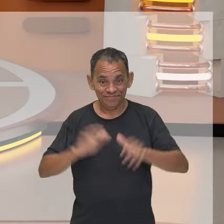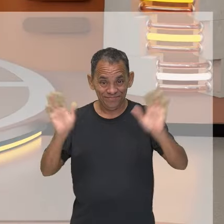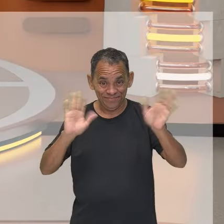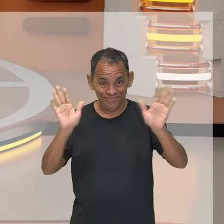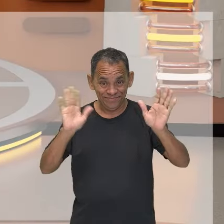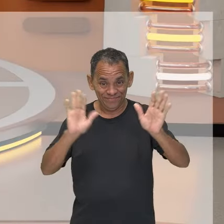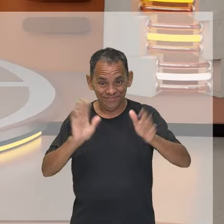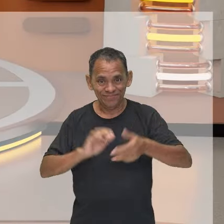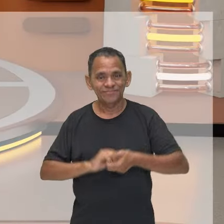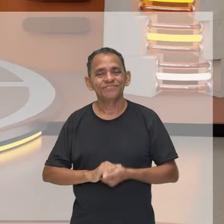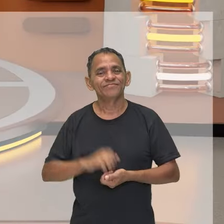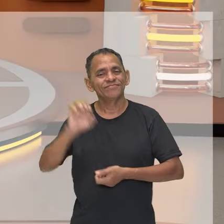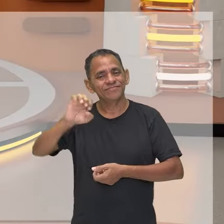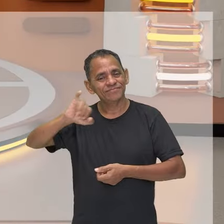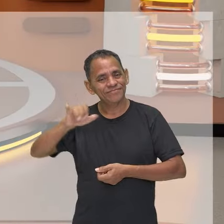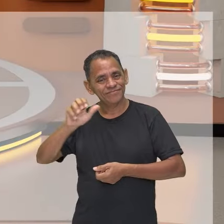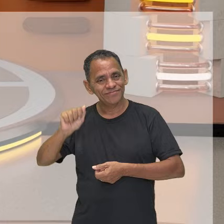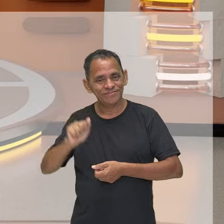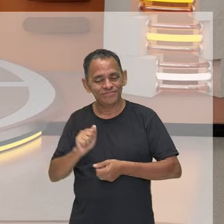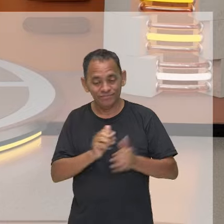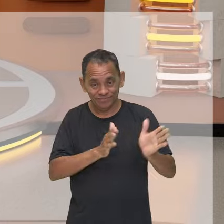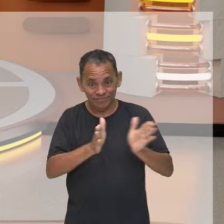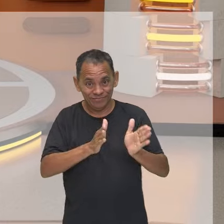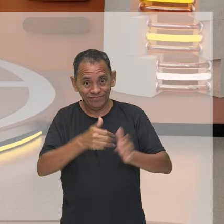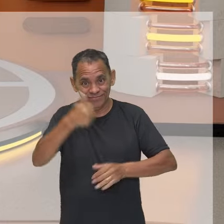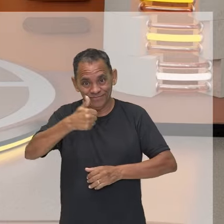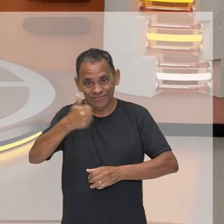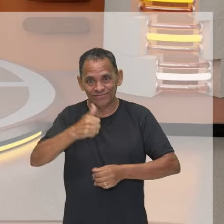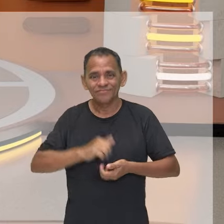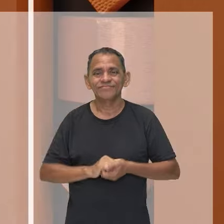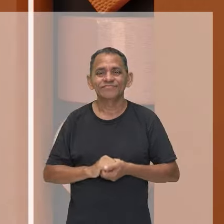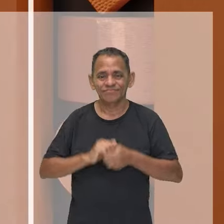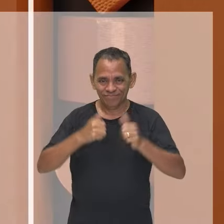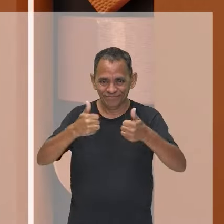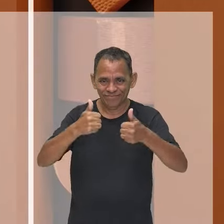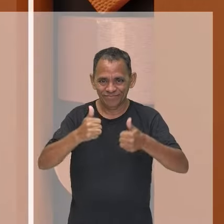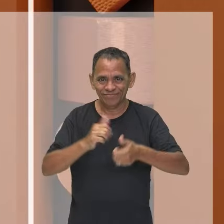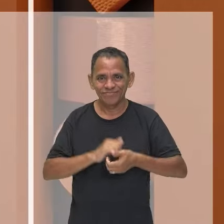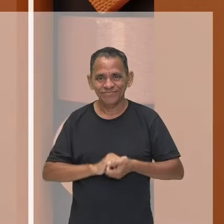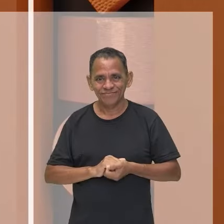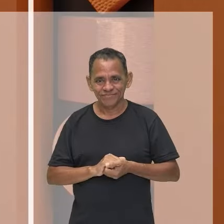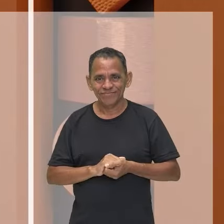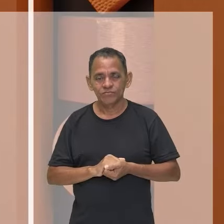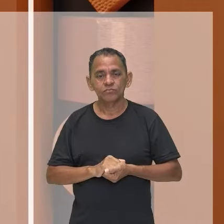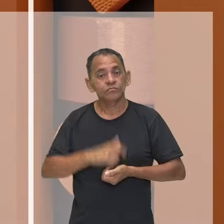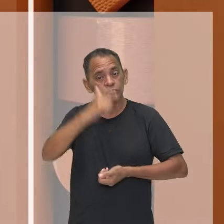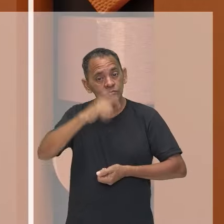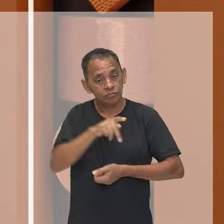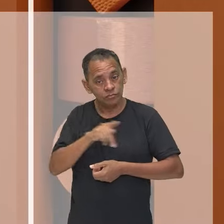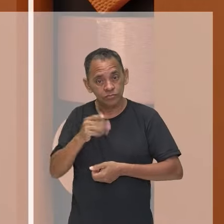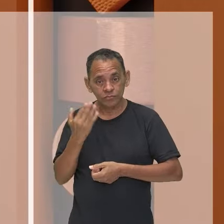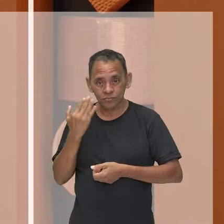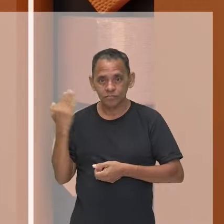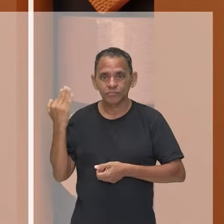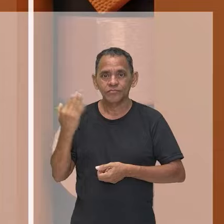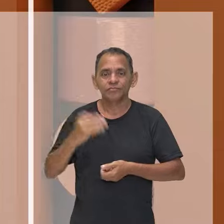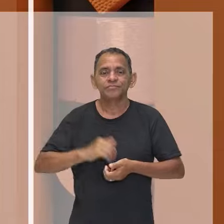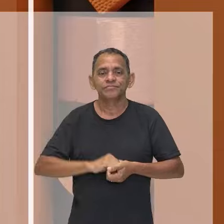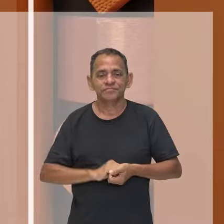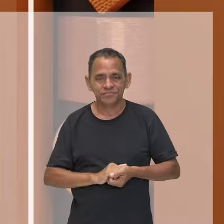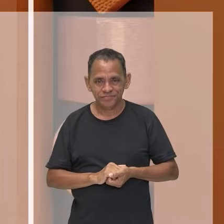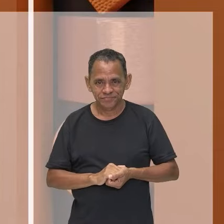Olá, EJA, primeira fase. Tudo bem com vocês? Eu sou o professor